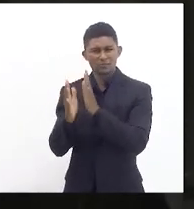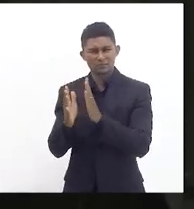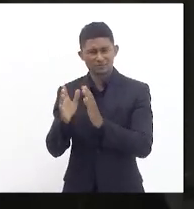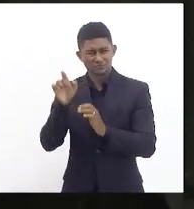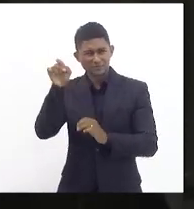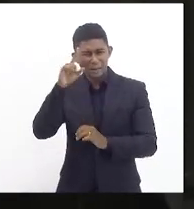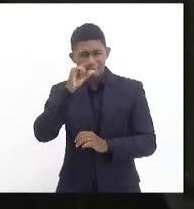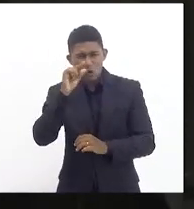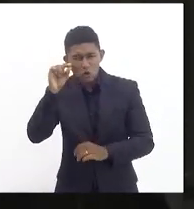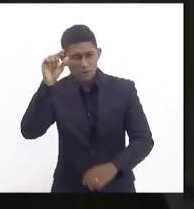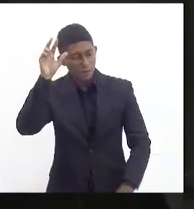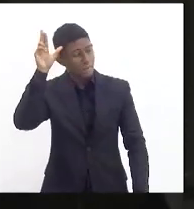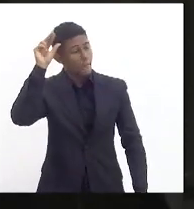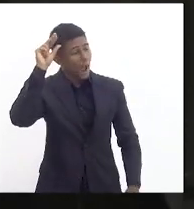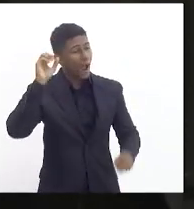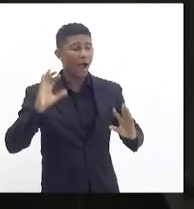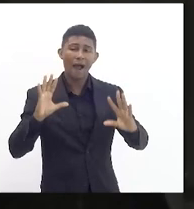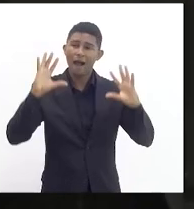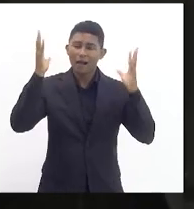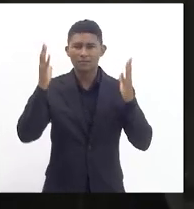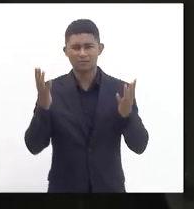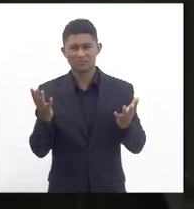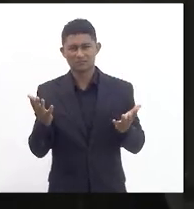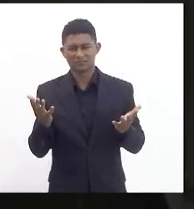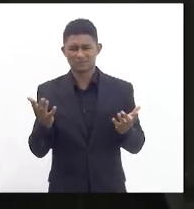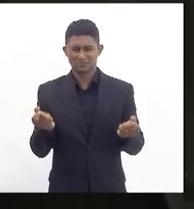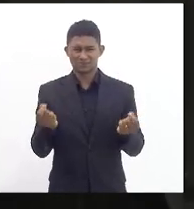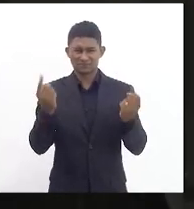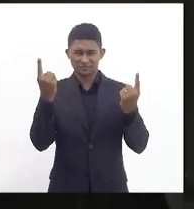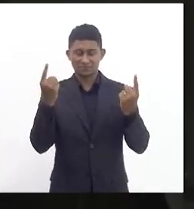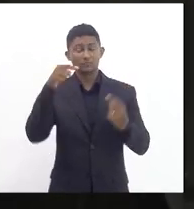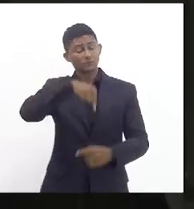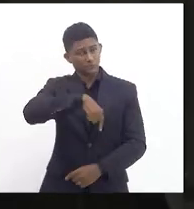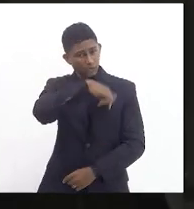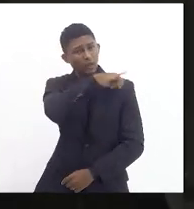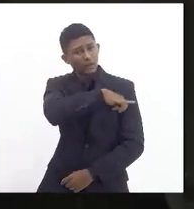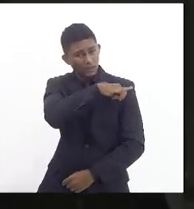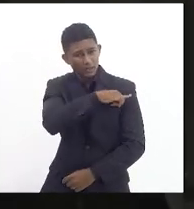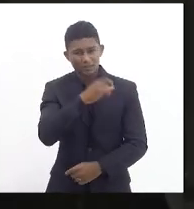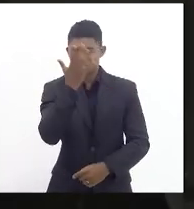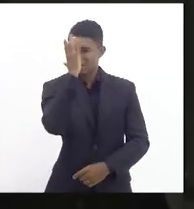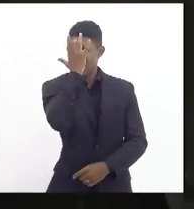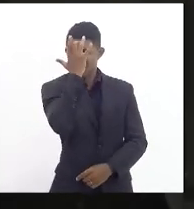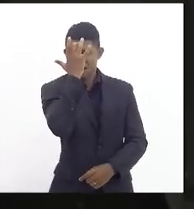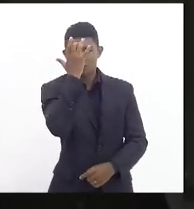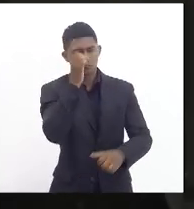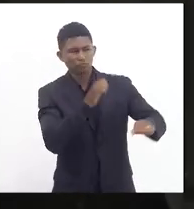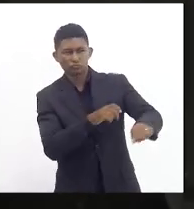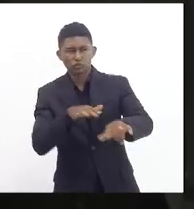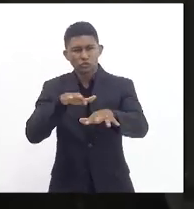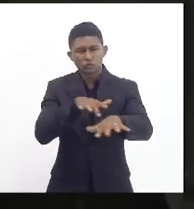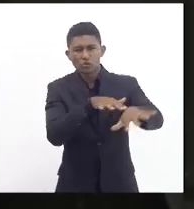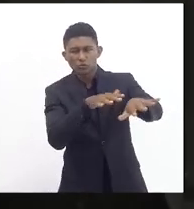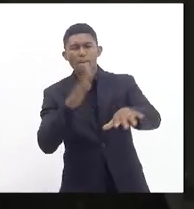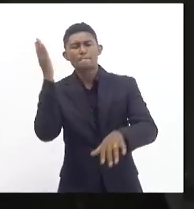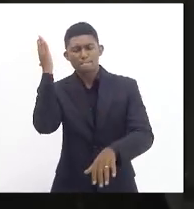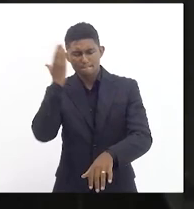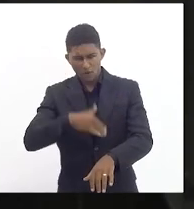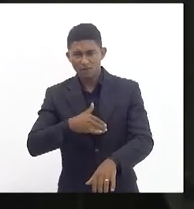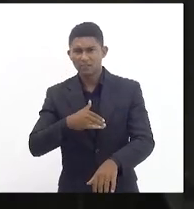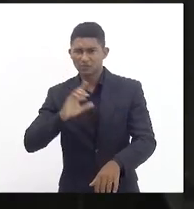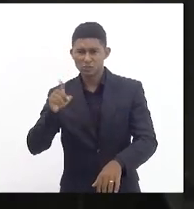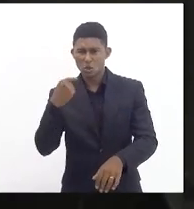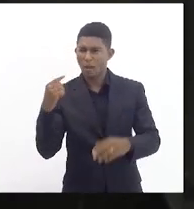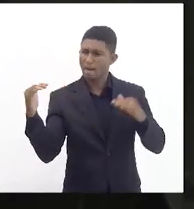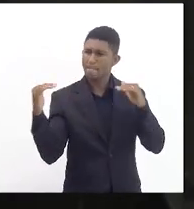de Janeiro, com essa expressão do carnaval, deu um exemplo absolutamente contrário a isso. Então, eu